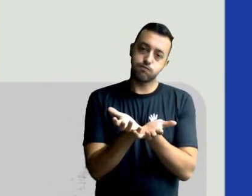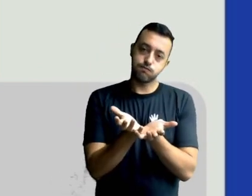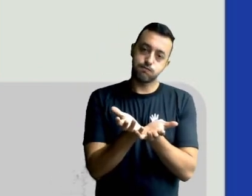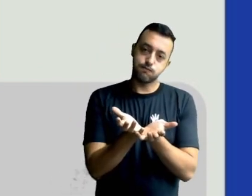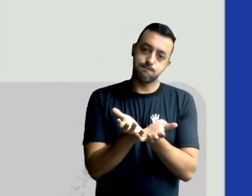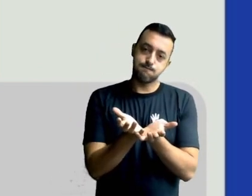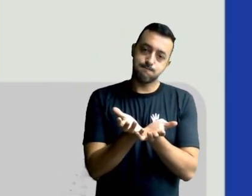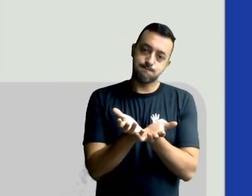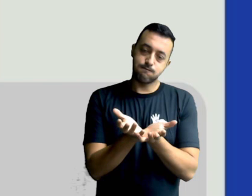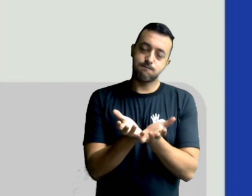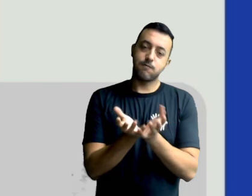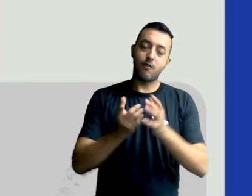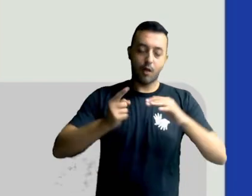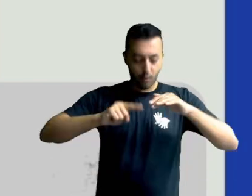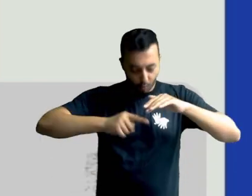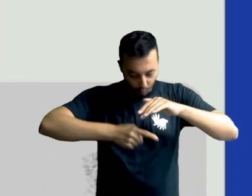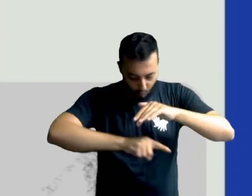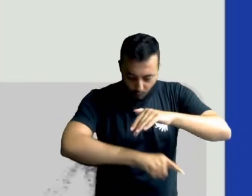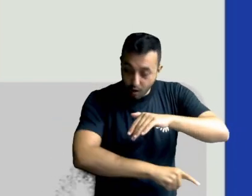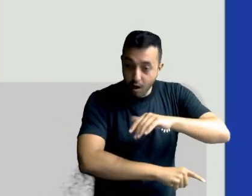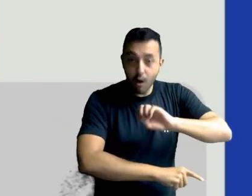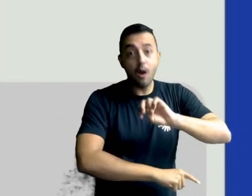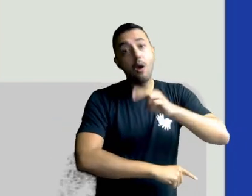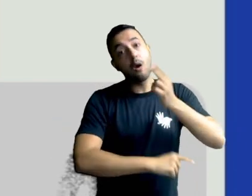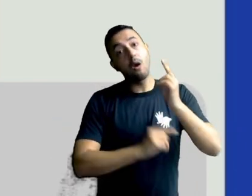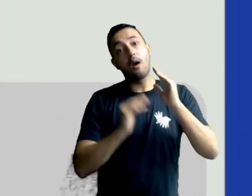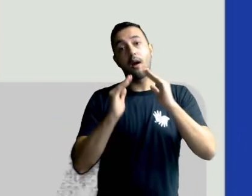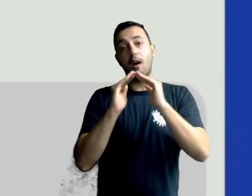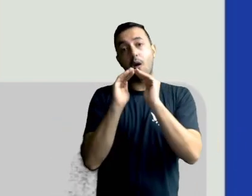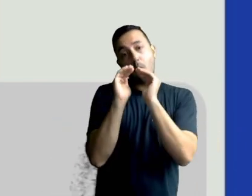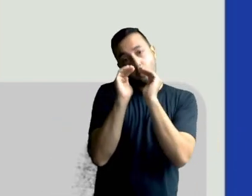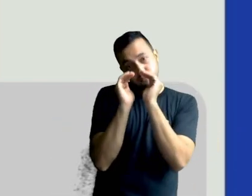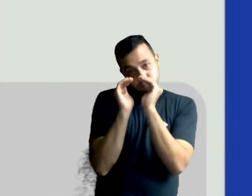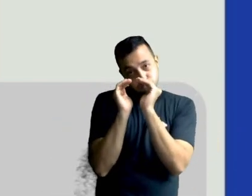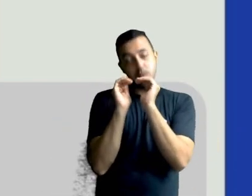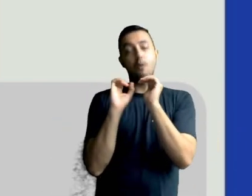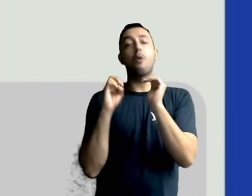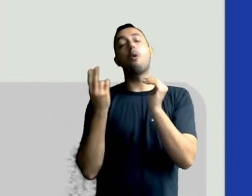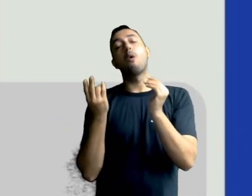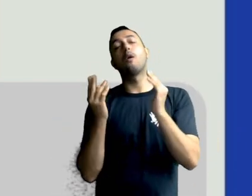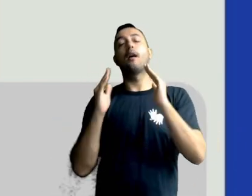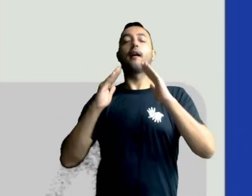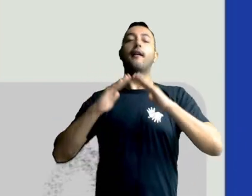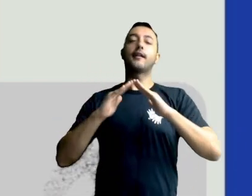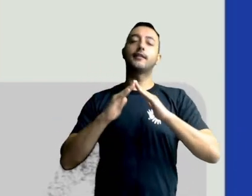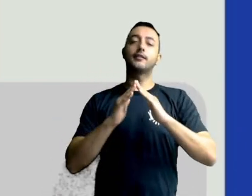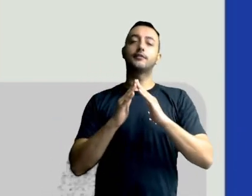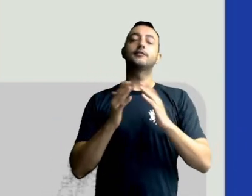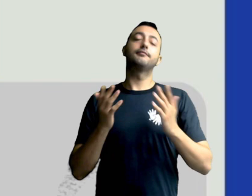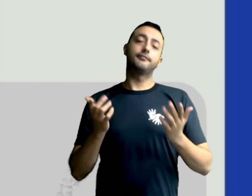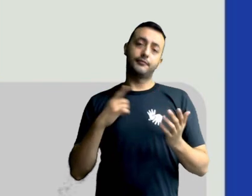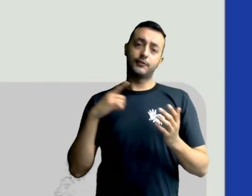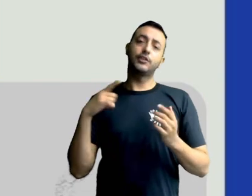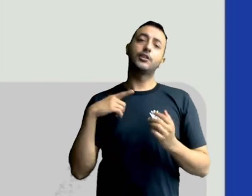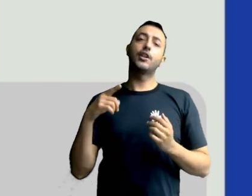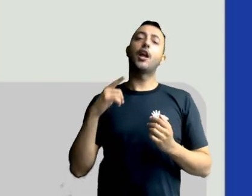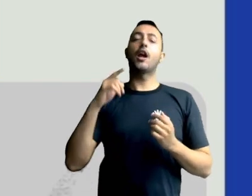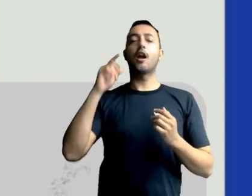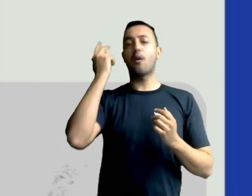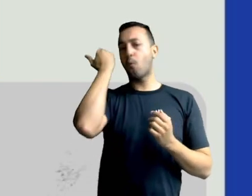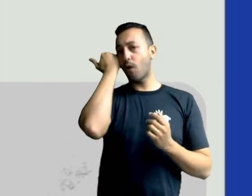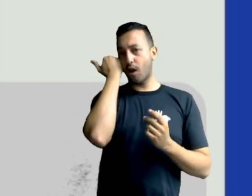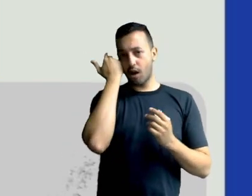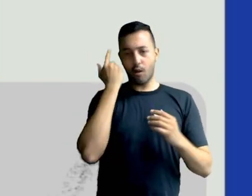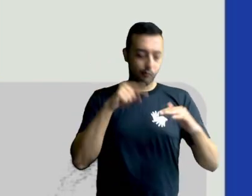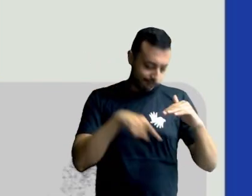Ninhos, tocas, né? Ou casas. Por exemplo, ninhos para os passarinhos, a toca, por exemplo, para os